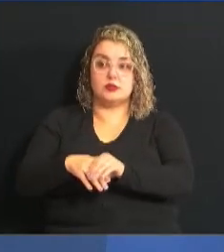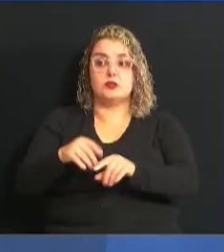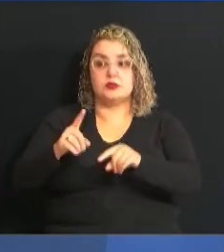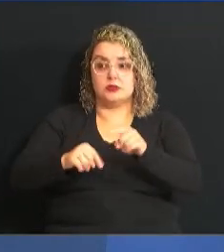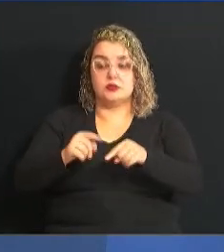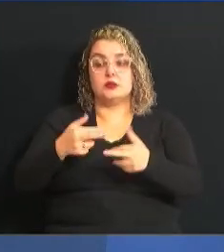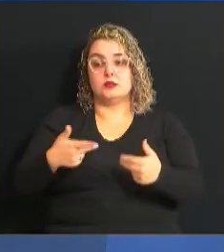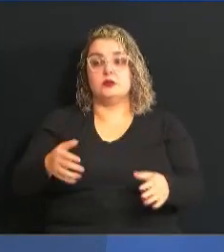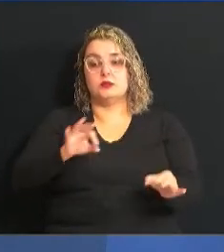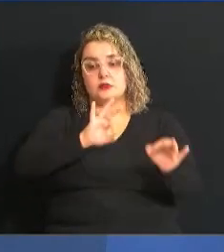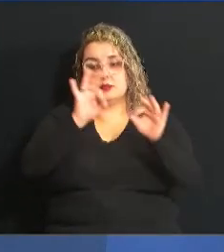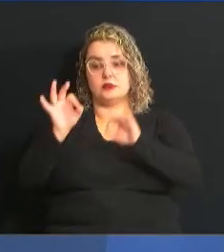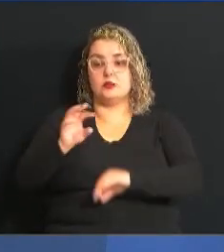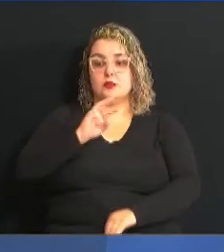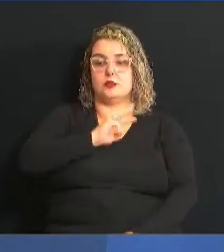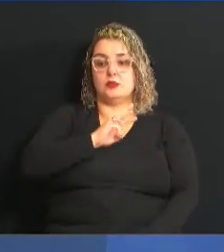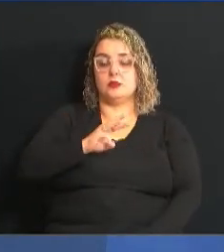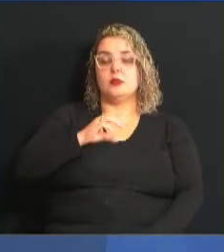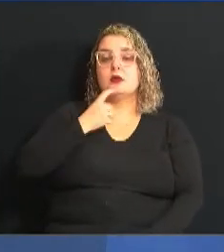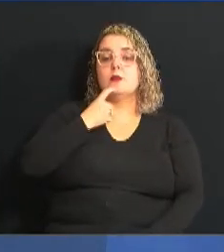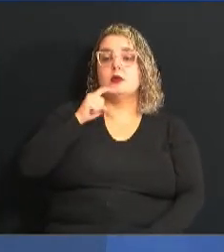você confere lá no site